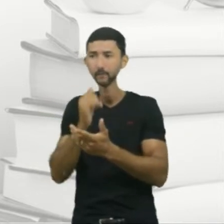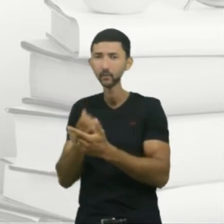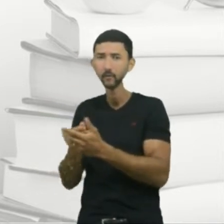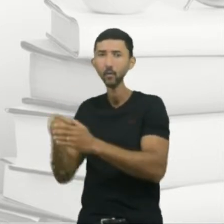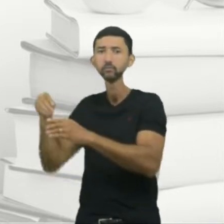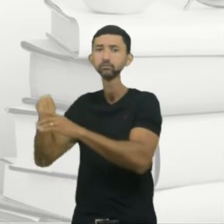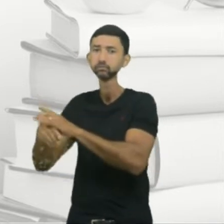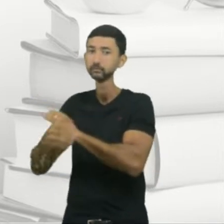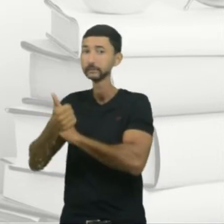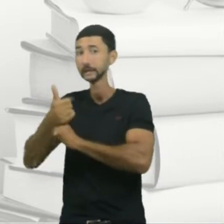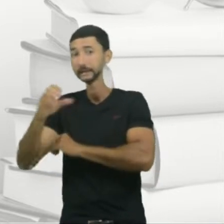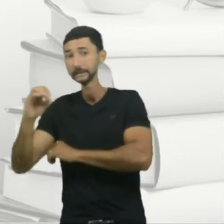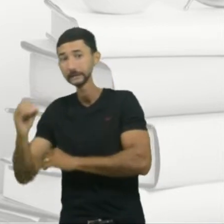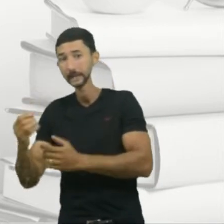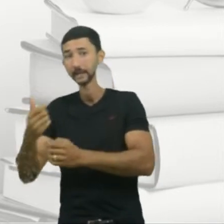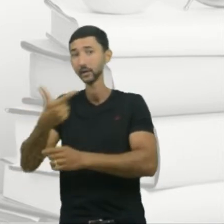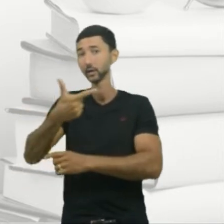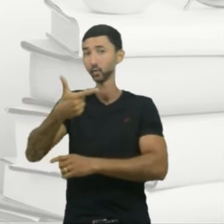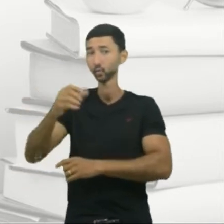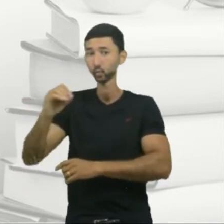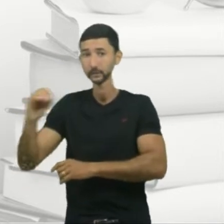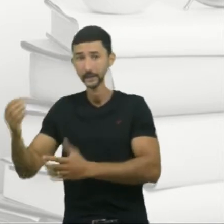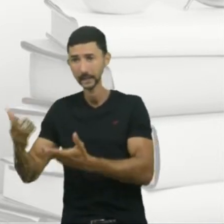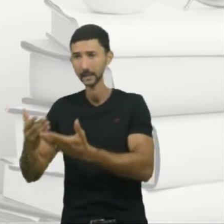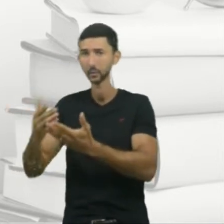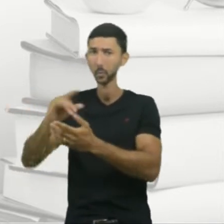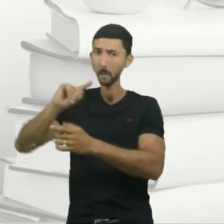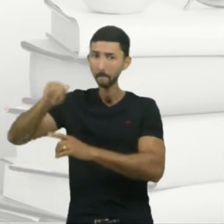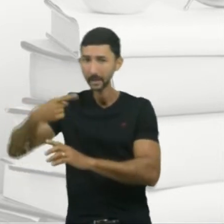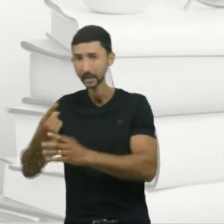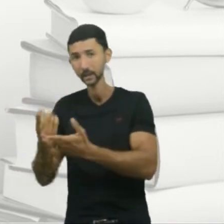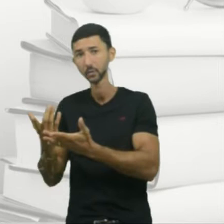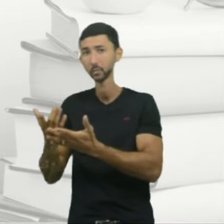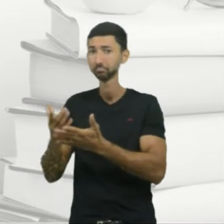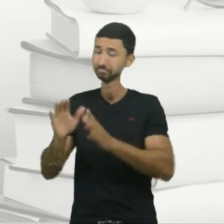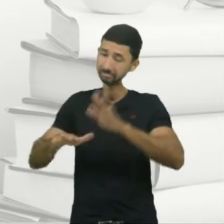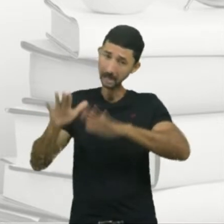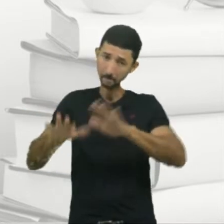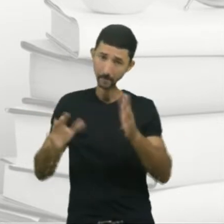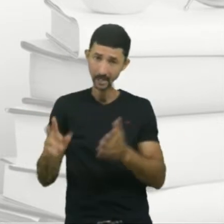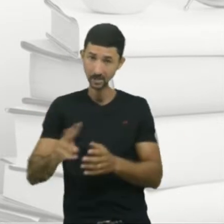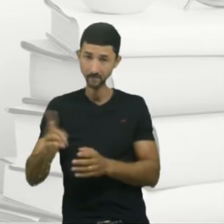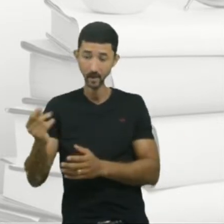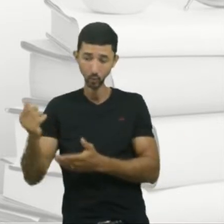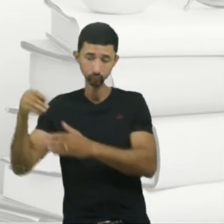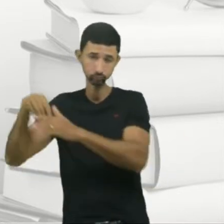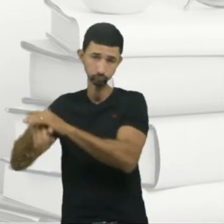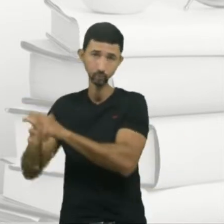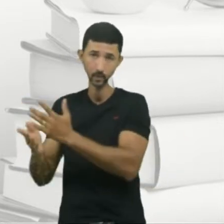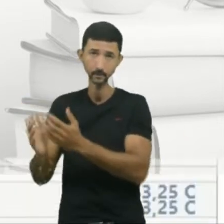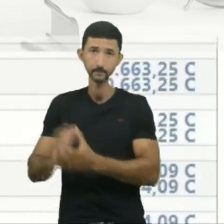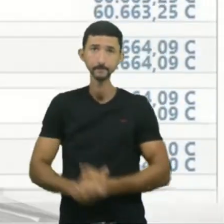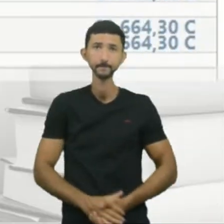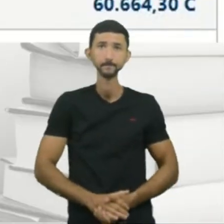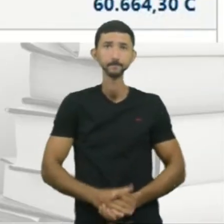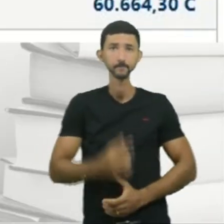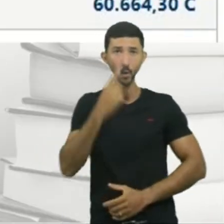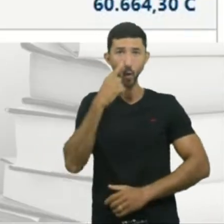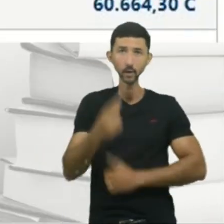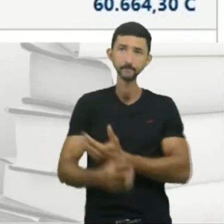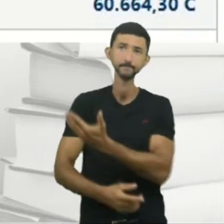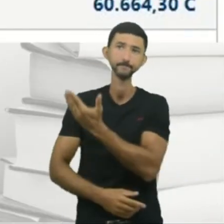depósito for de 100, de 200, de 1000, enfim. Eu trouxe aqui inclusive um exemplo para vocês verem.